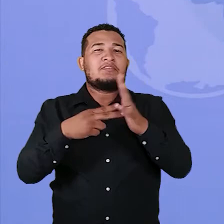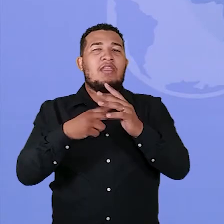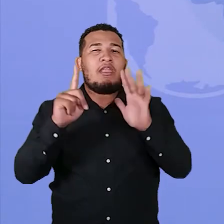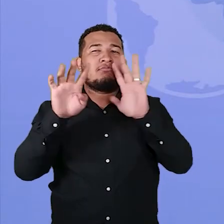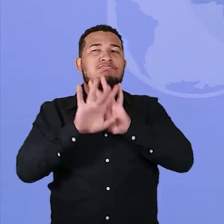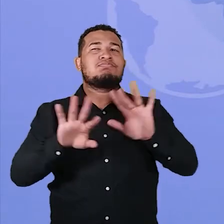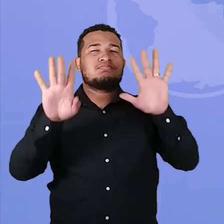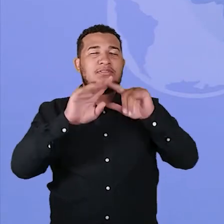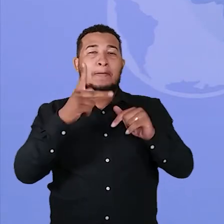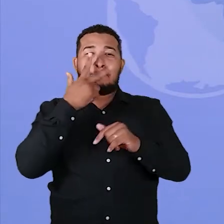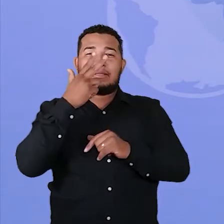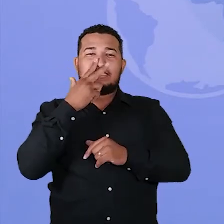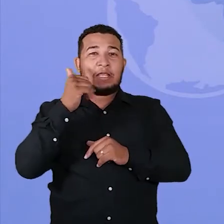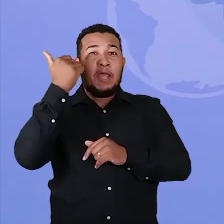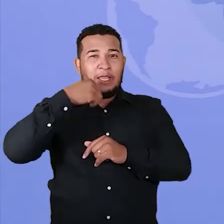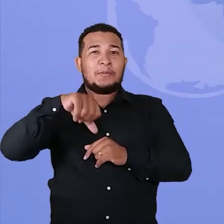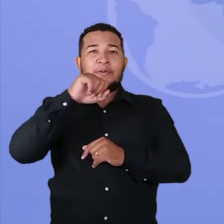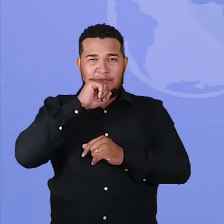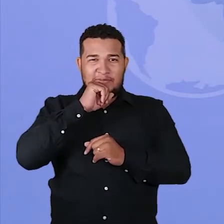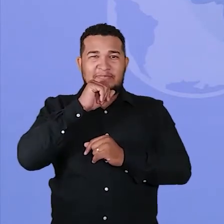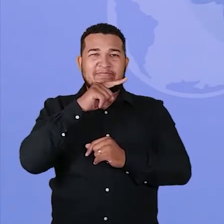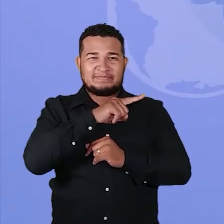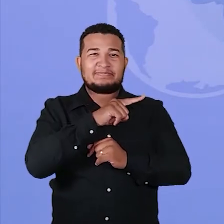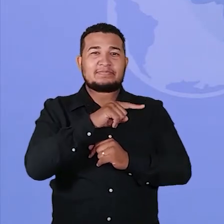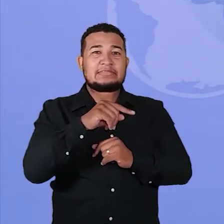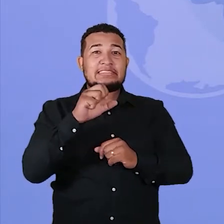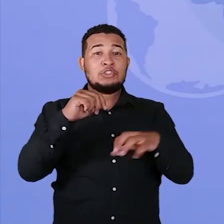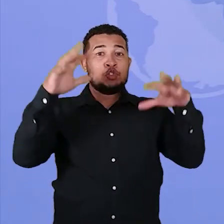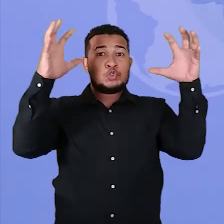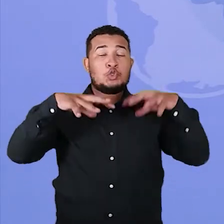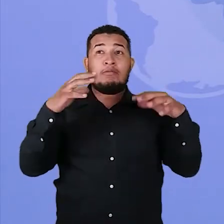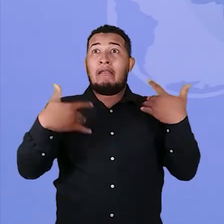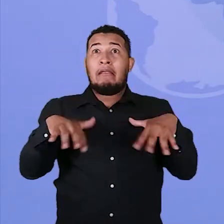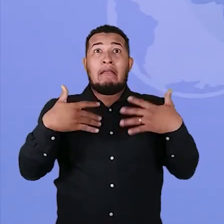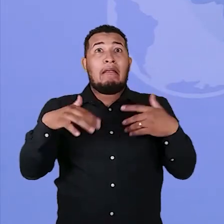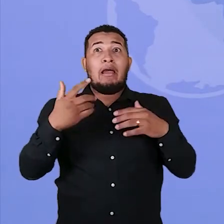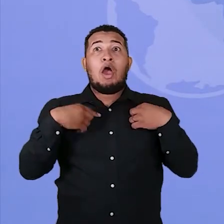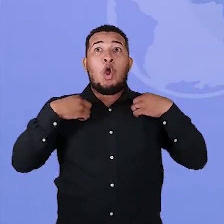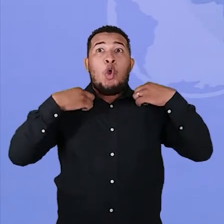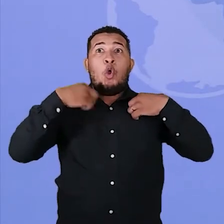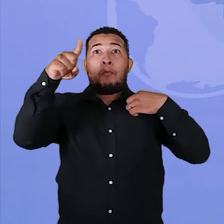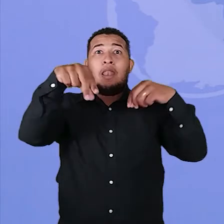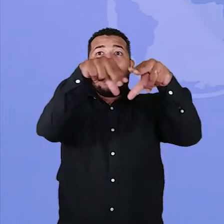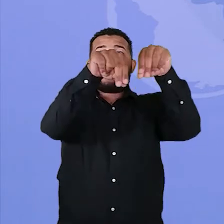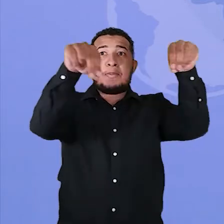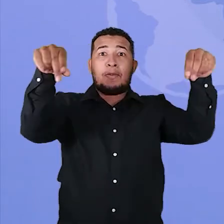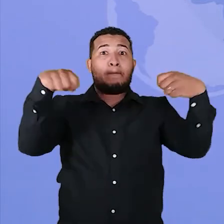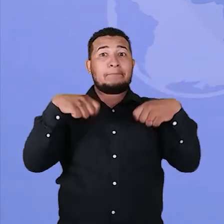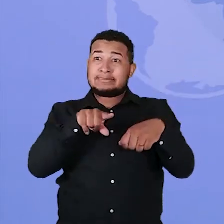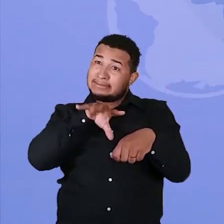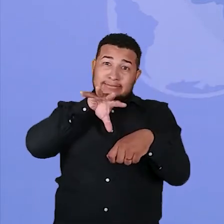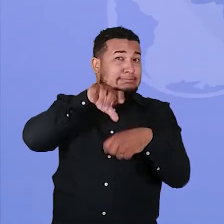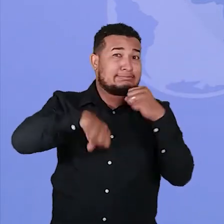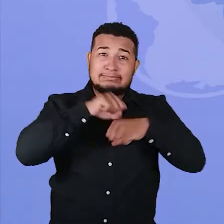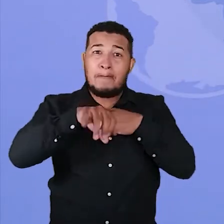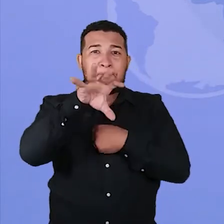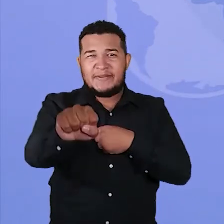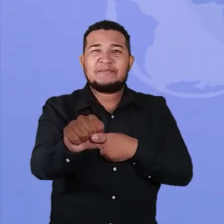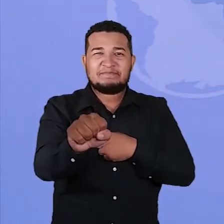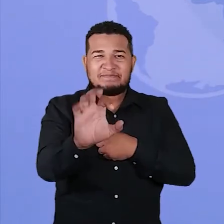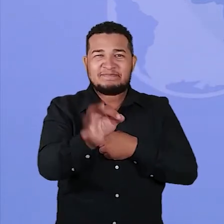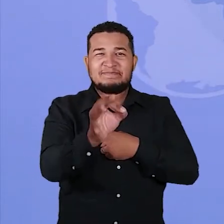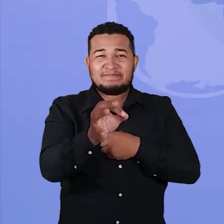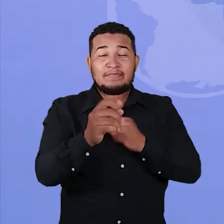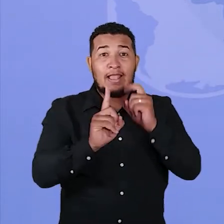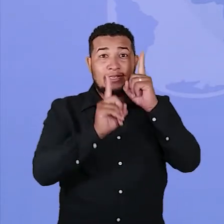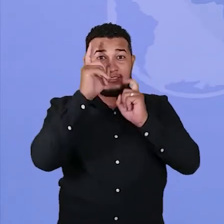uma alusão à nossa mãe, né? Nossa mãe que quando está chovendo ela grita, meu Deus, a roupa no varal, tem que ir lá tirar, e vai correndo.